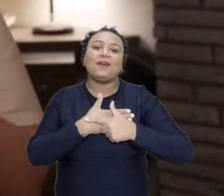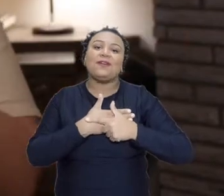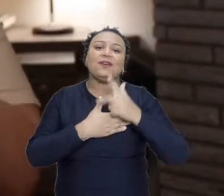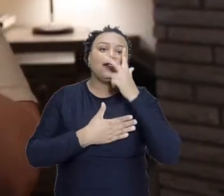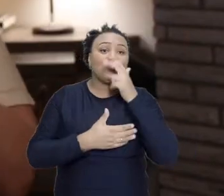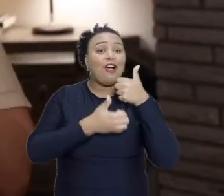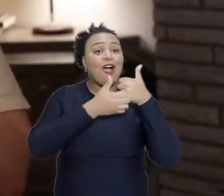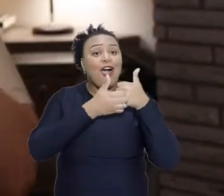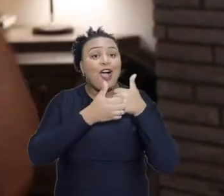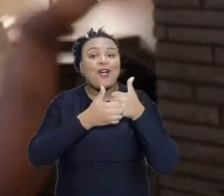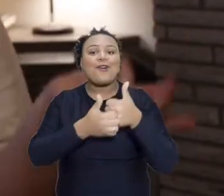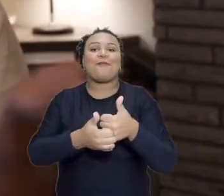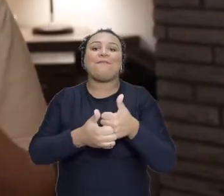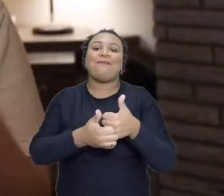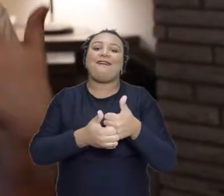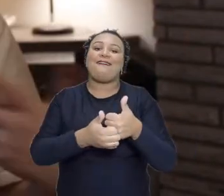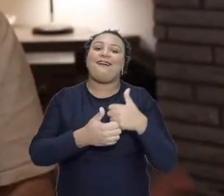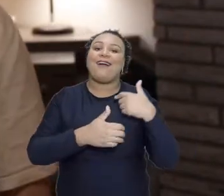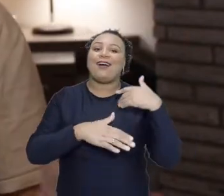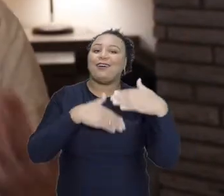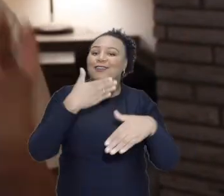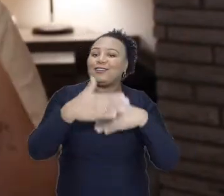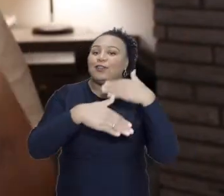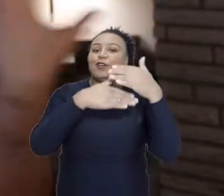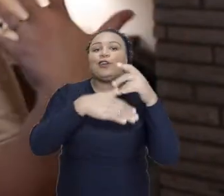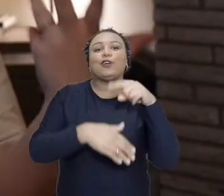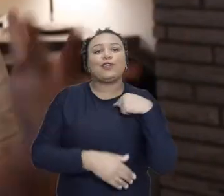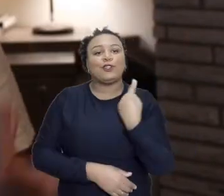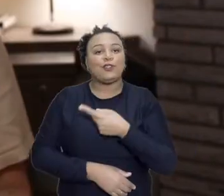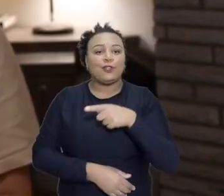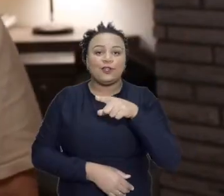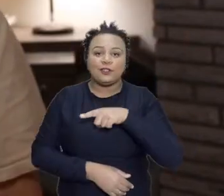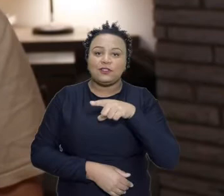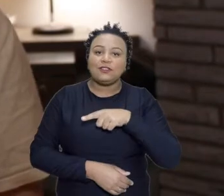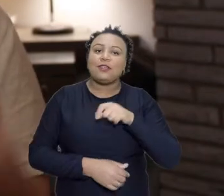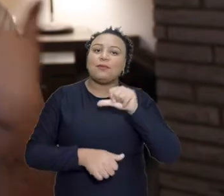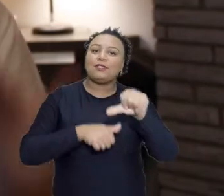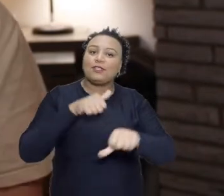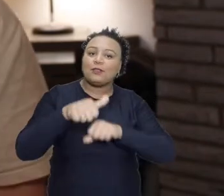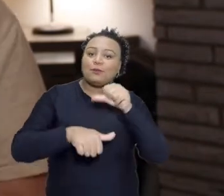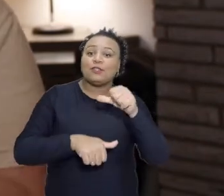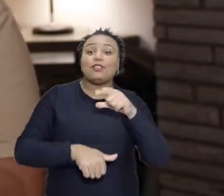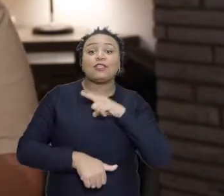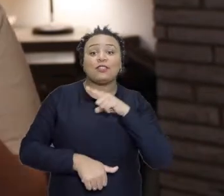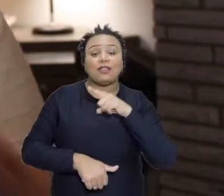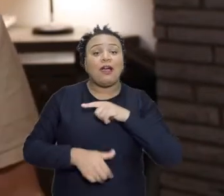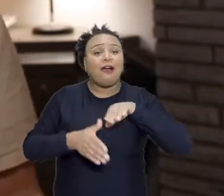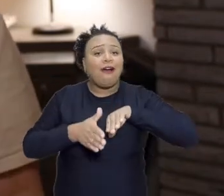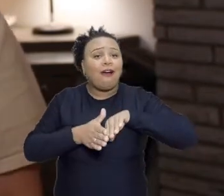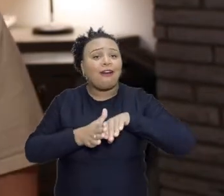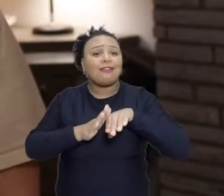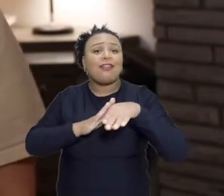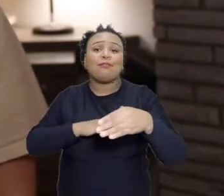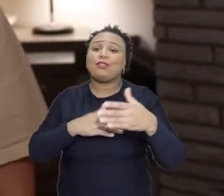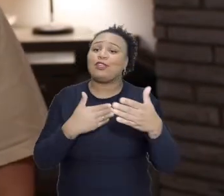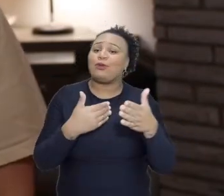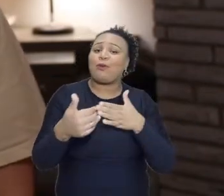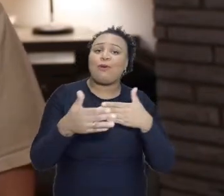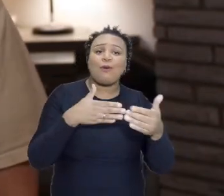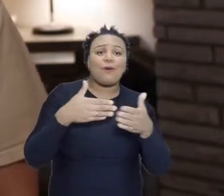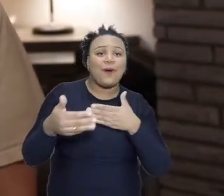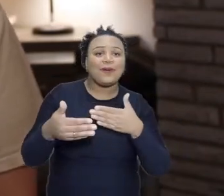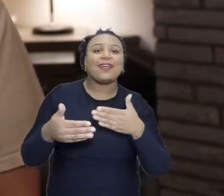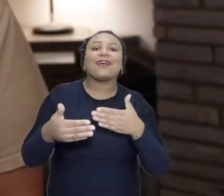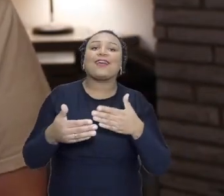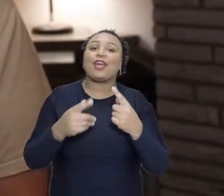acompanhar esse progresso que a gente tem e essas alterações que a gente tem, se adaptando a qualquer